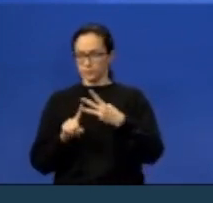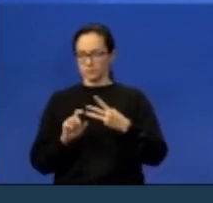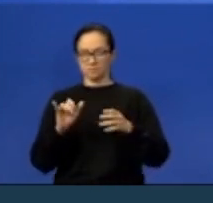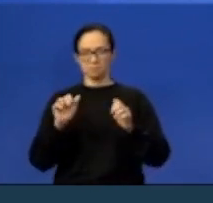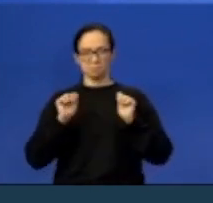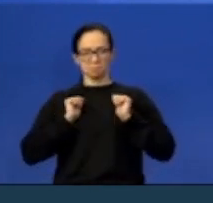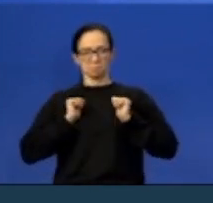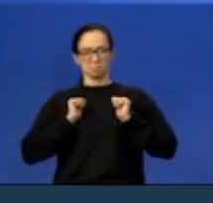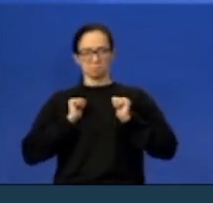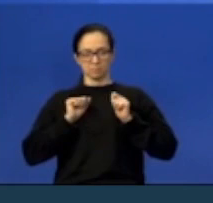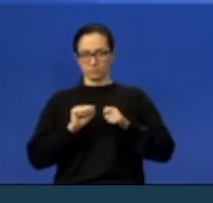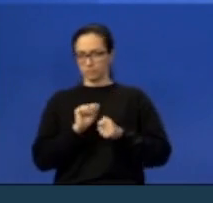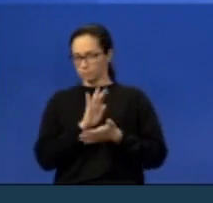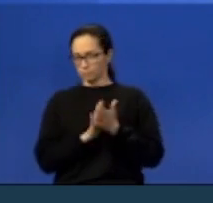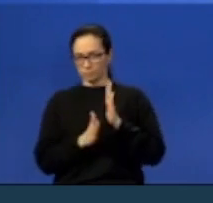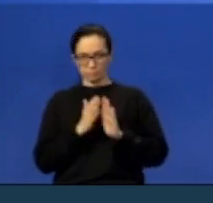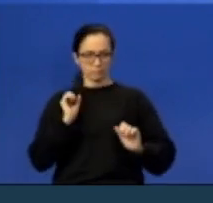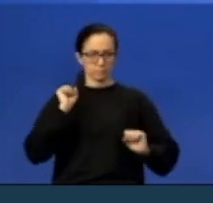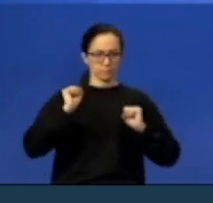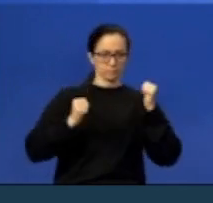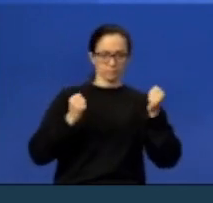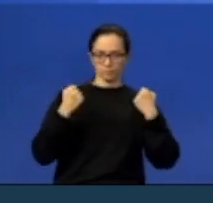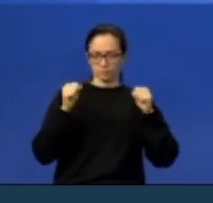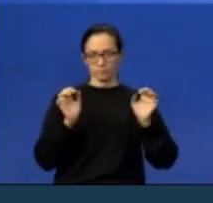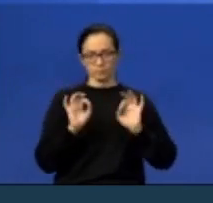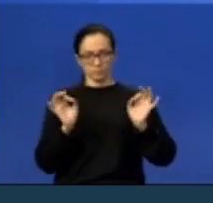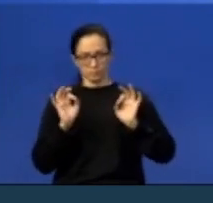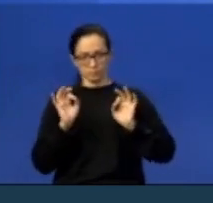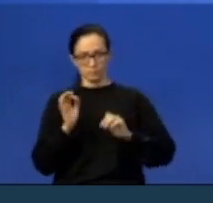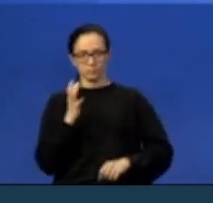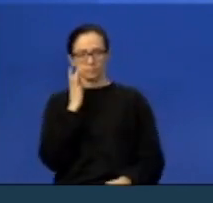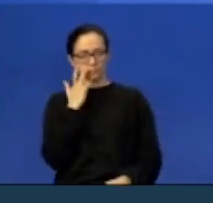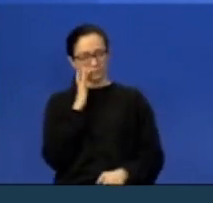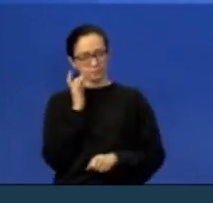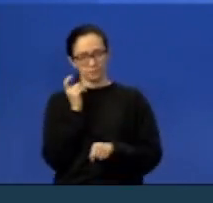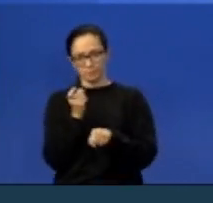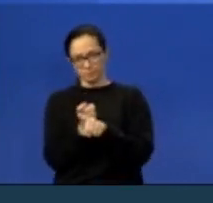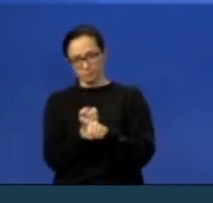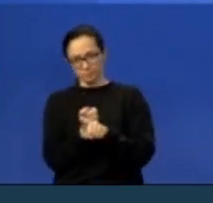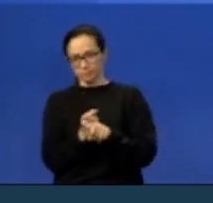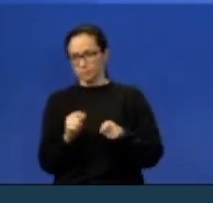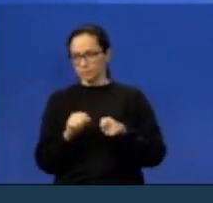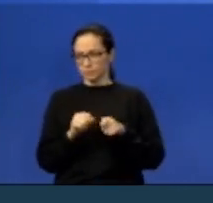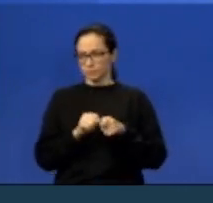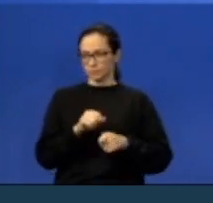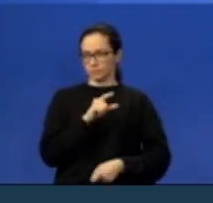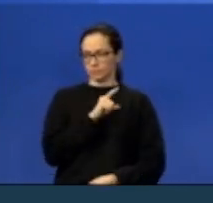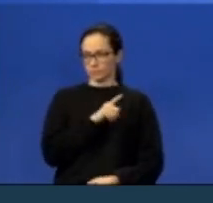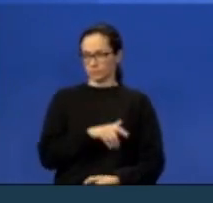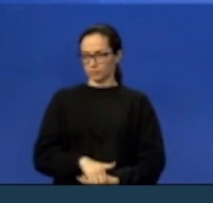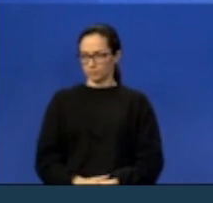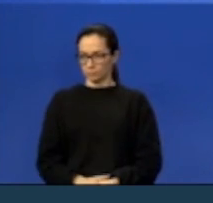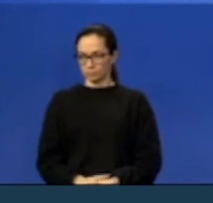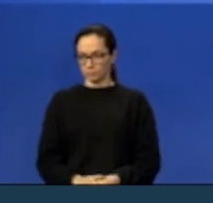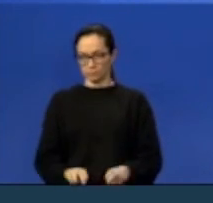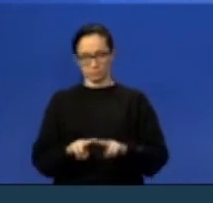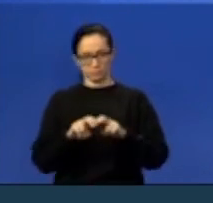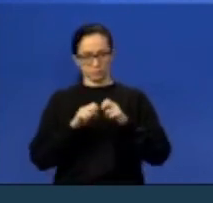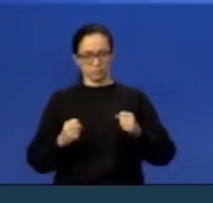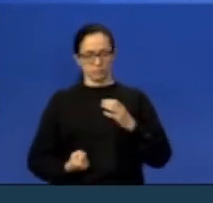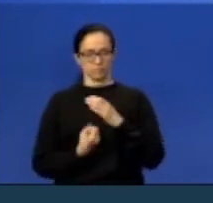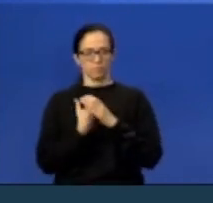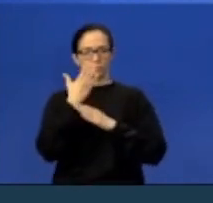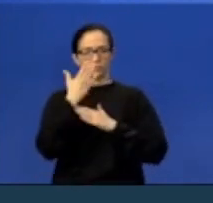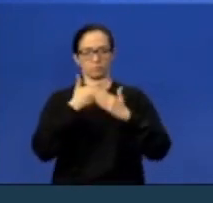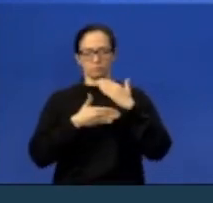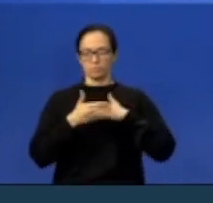inatividade física e ao sedentarismo, que seria a atrofia óssea, onde a gente tem uma perda do tecido ósseo. Então, o estresse ele é reduzido em função